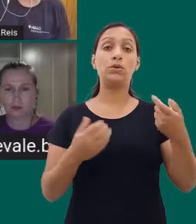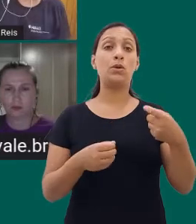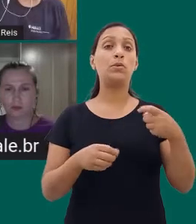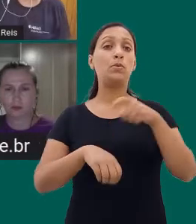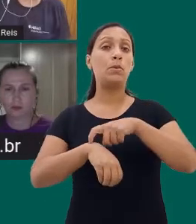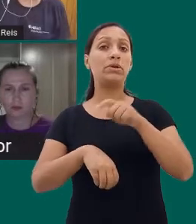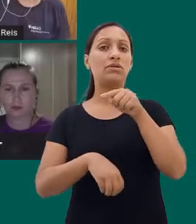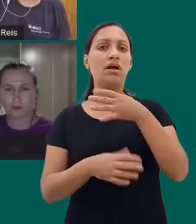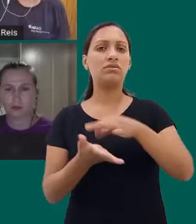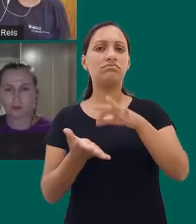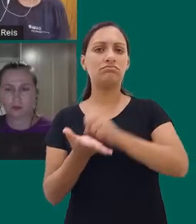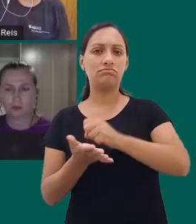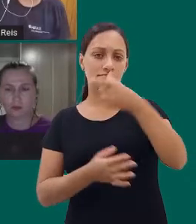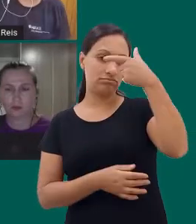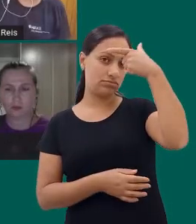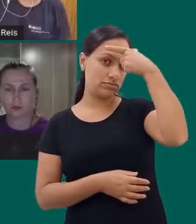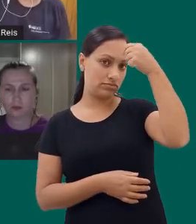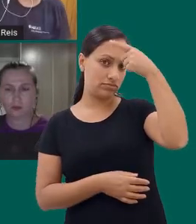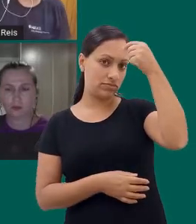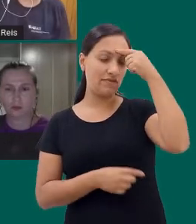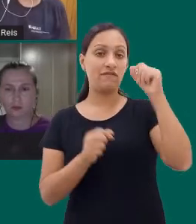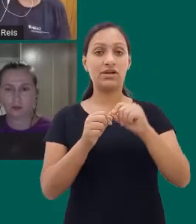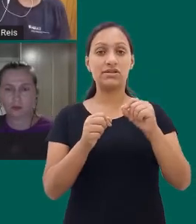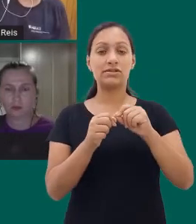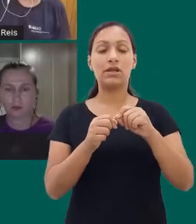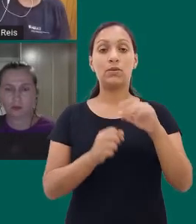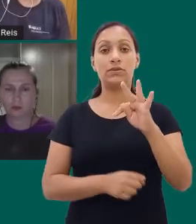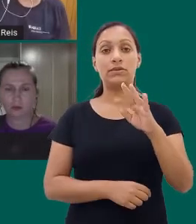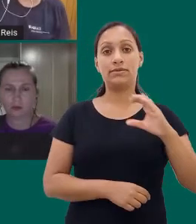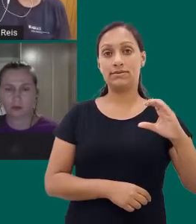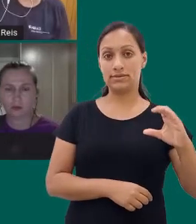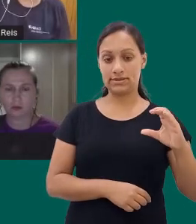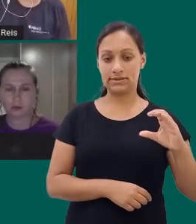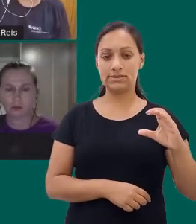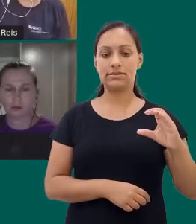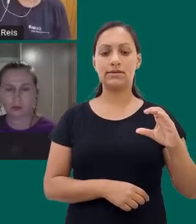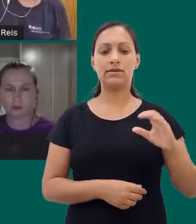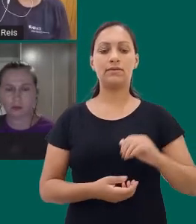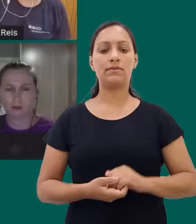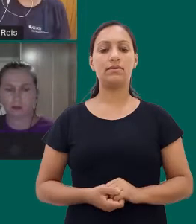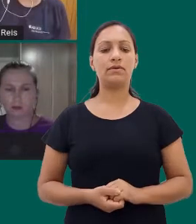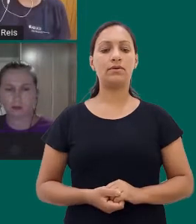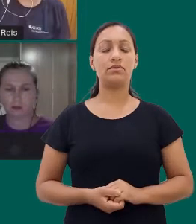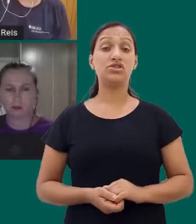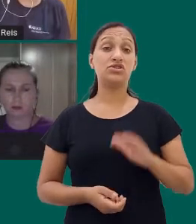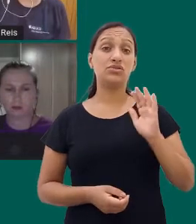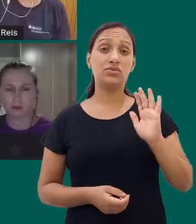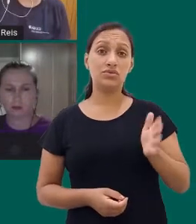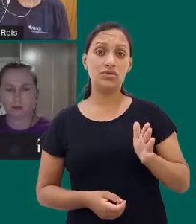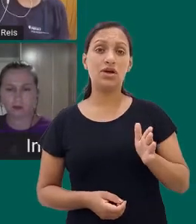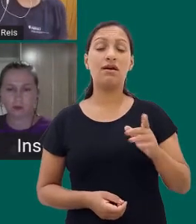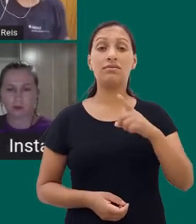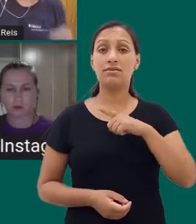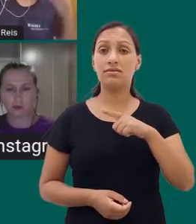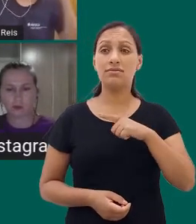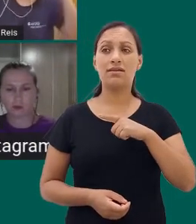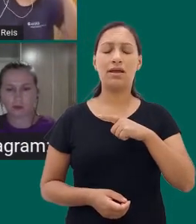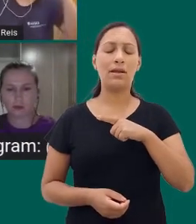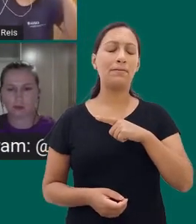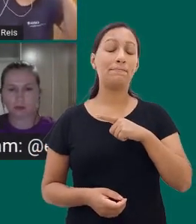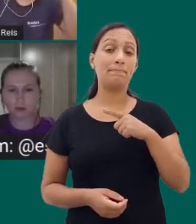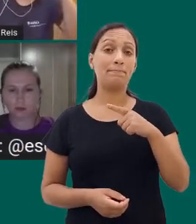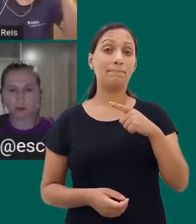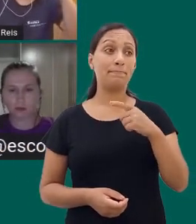forem fazer um trabalho de conclusão de curso, né, um trabalho de conclusão de curso, eles já vão ter bons elementos,